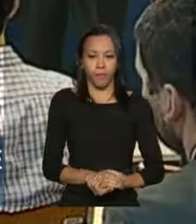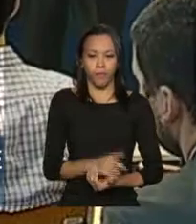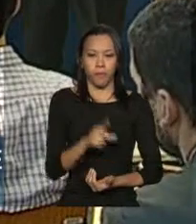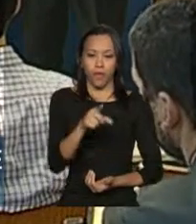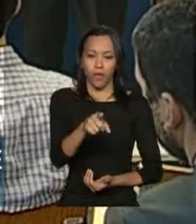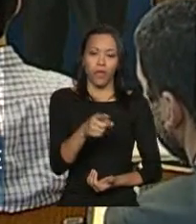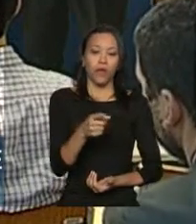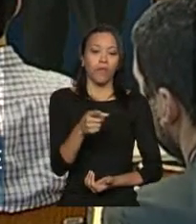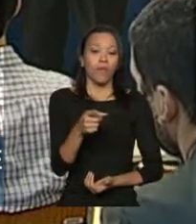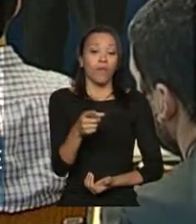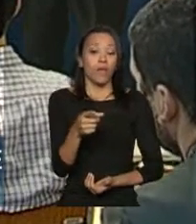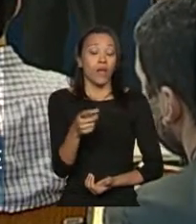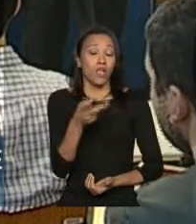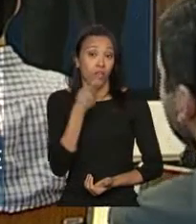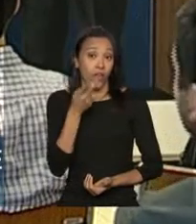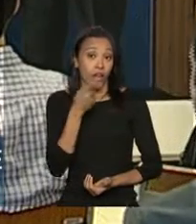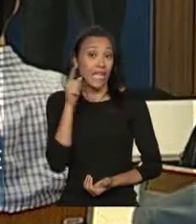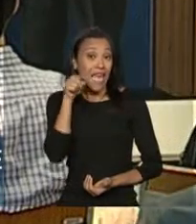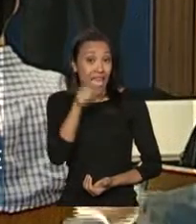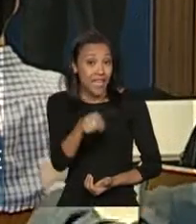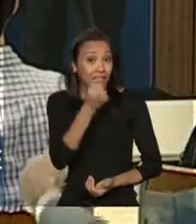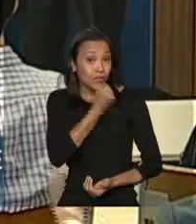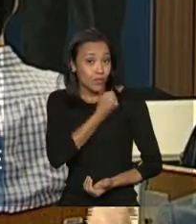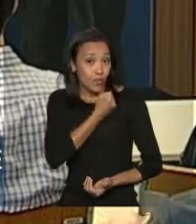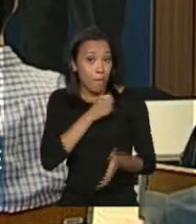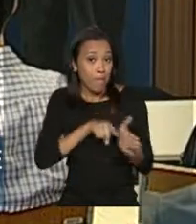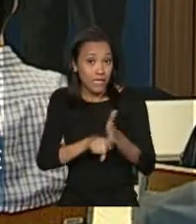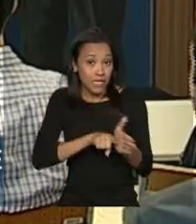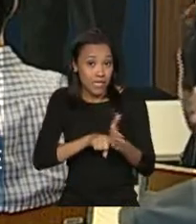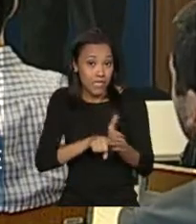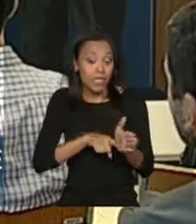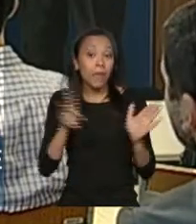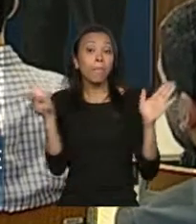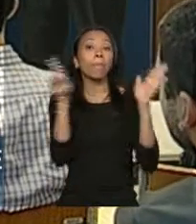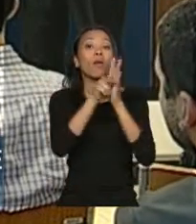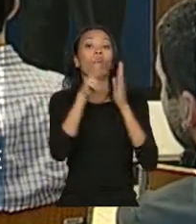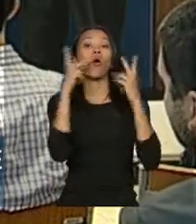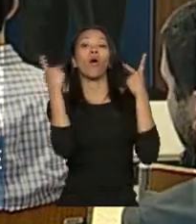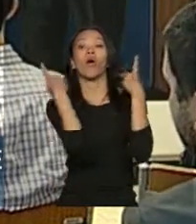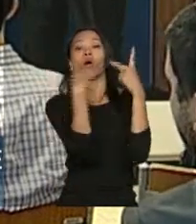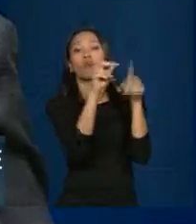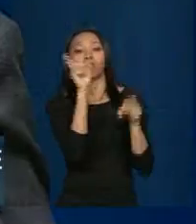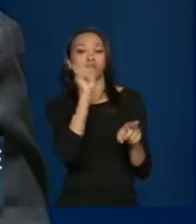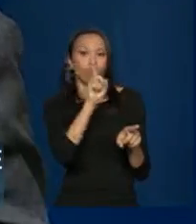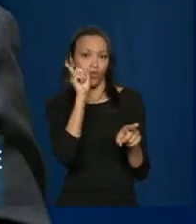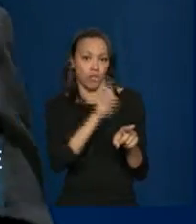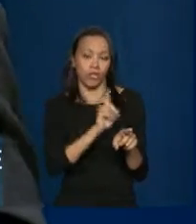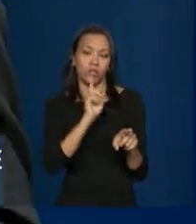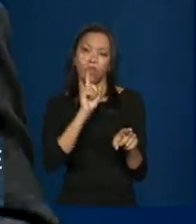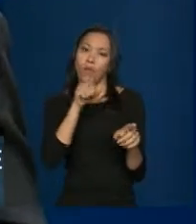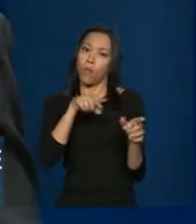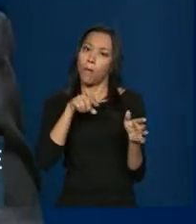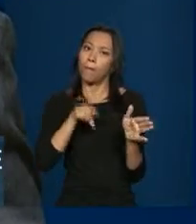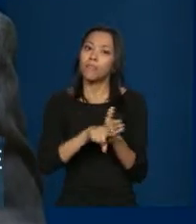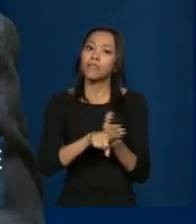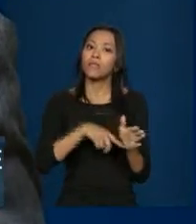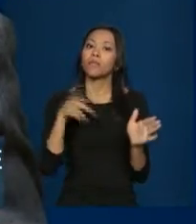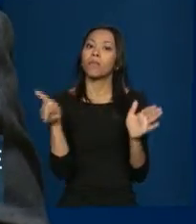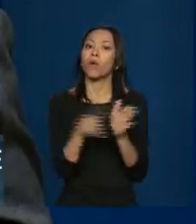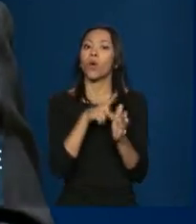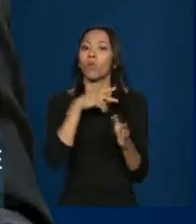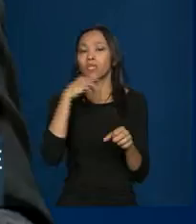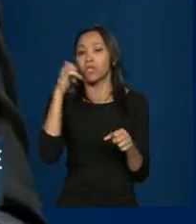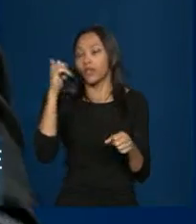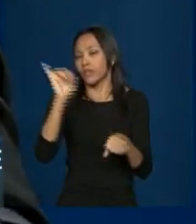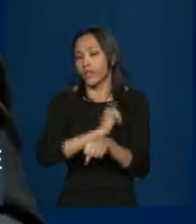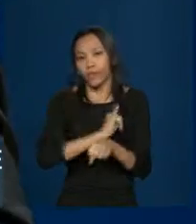A estimativa é, estamos falando dos Estados Unidos, né, que tem uma metodologia própria, tem um sistema federal que abarca todos